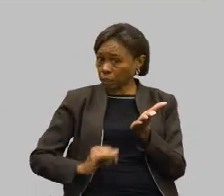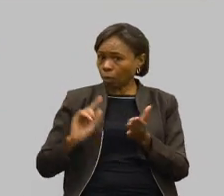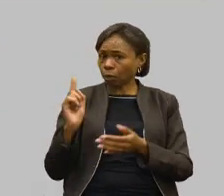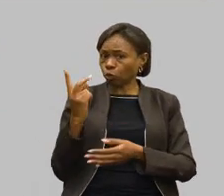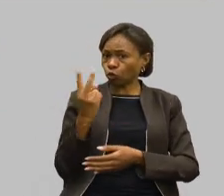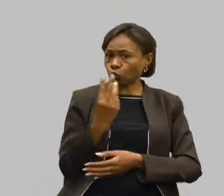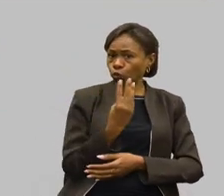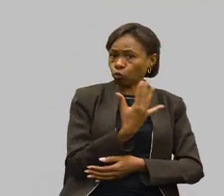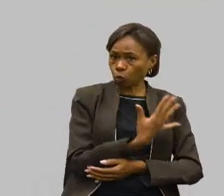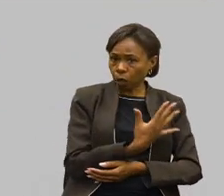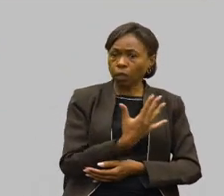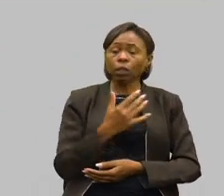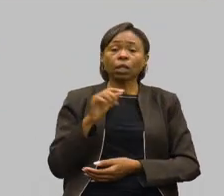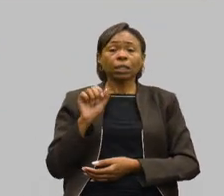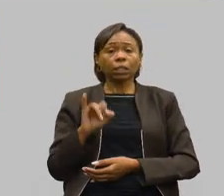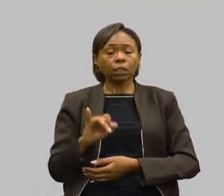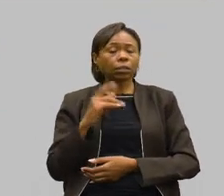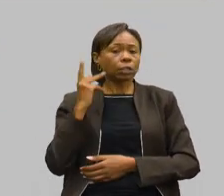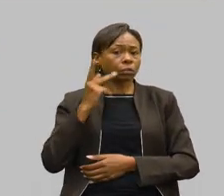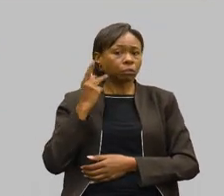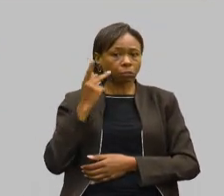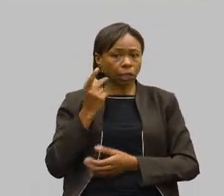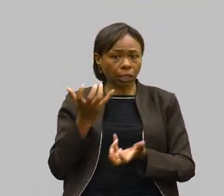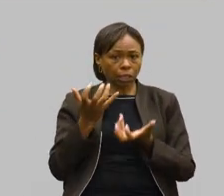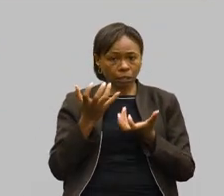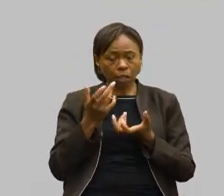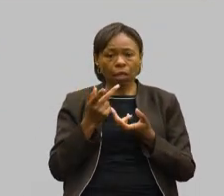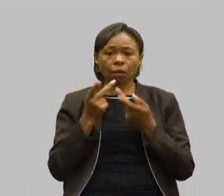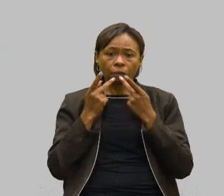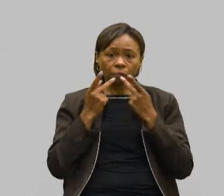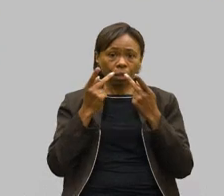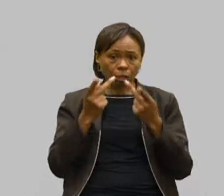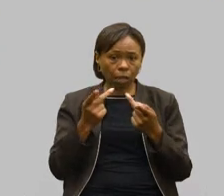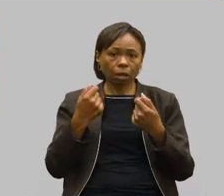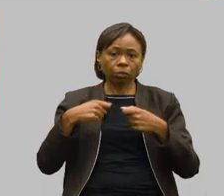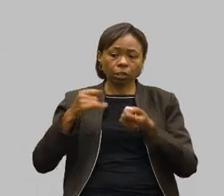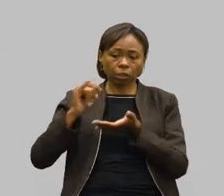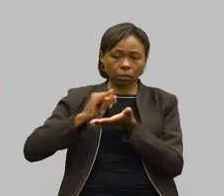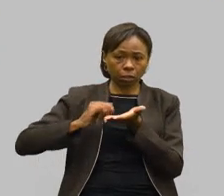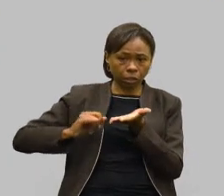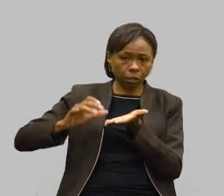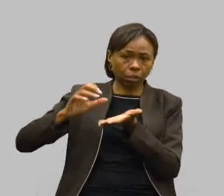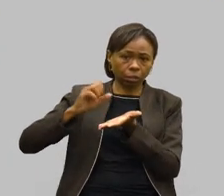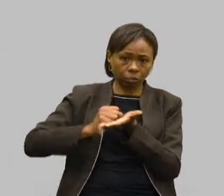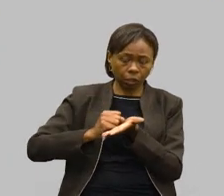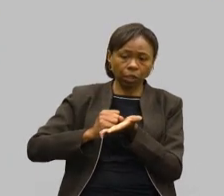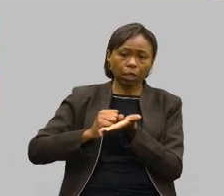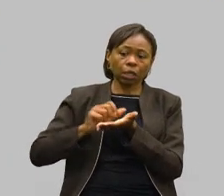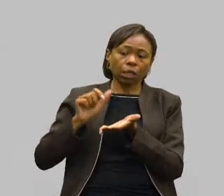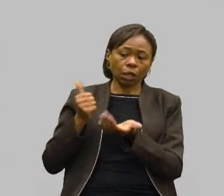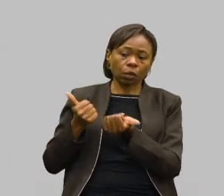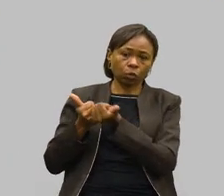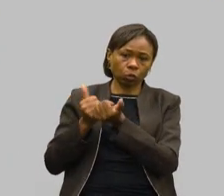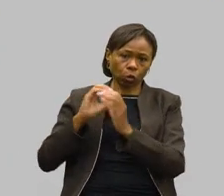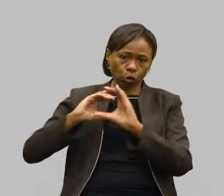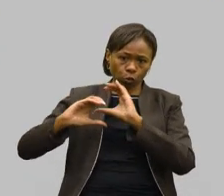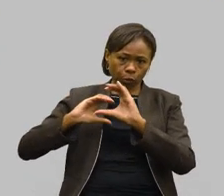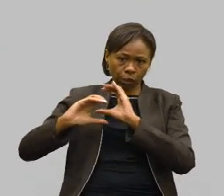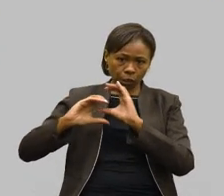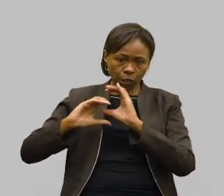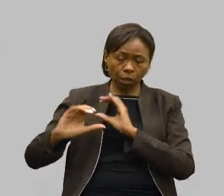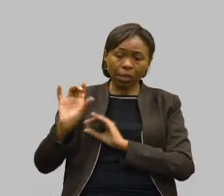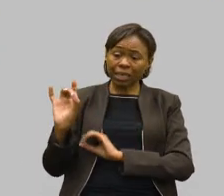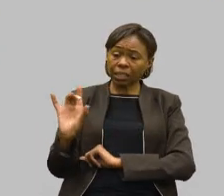parlamentares que desejarem fazer uso da palavra devem se inscrever pessoalmente junto à assessoria da comunicação. Cada